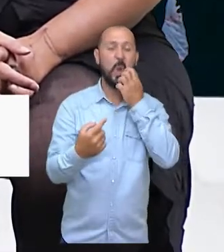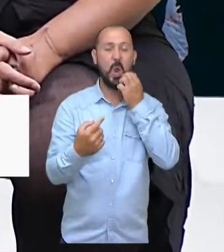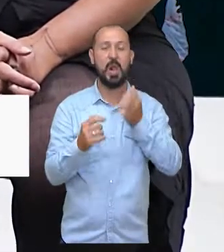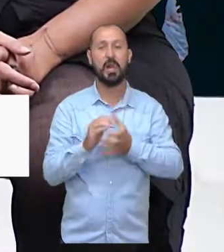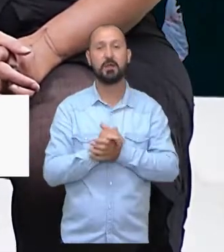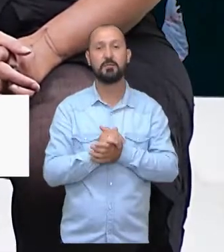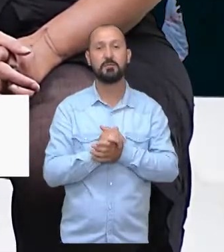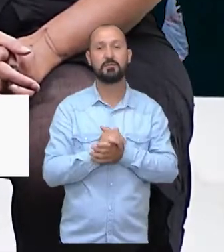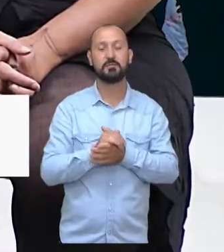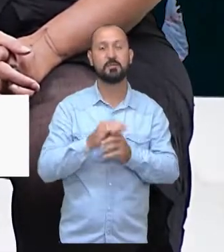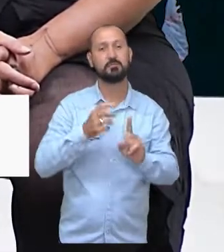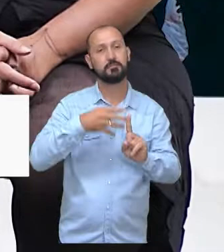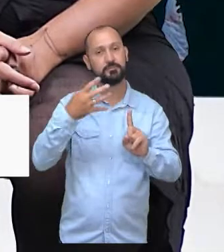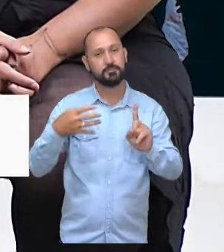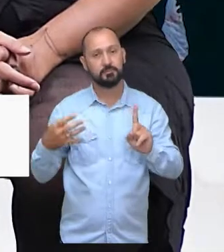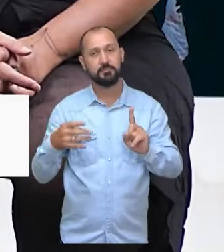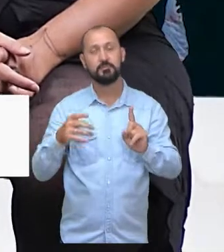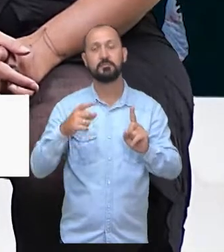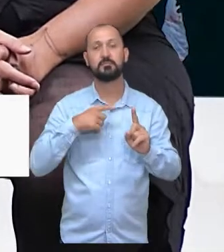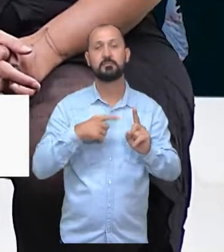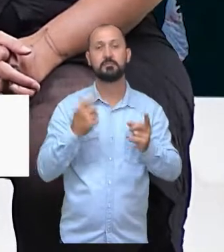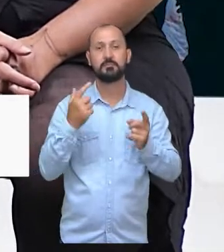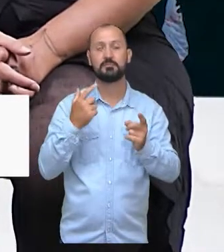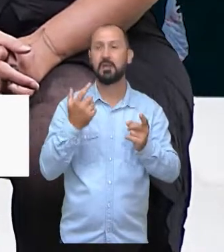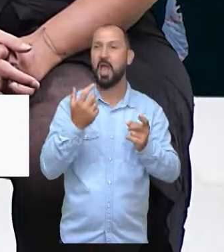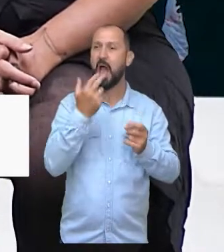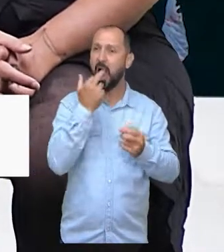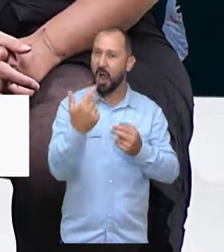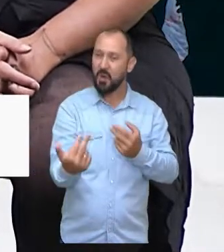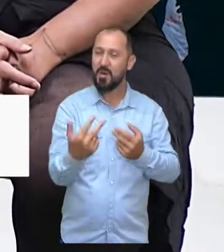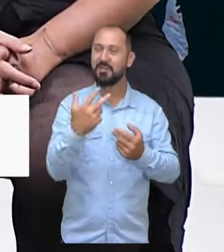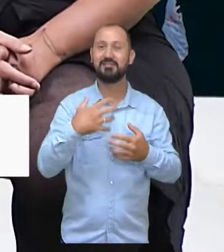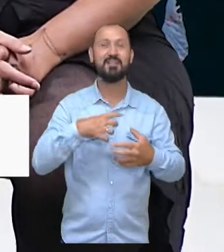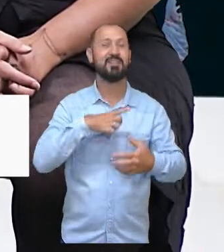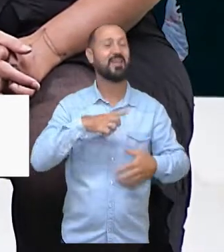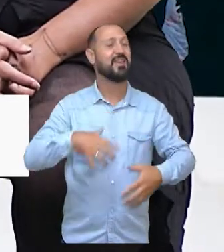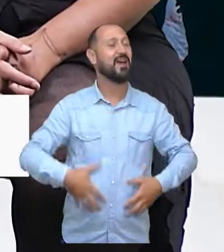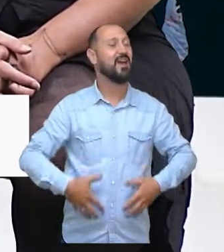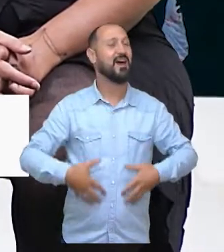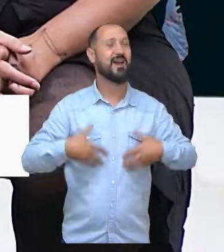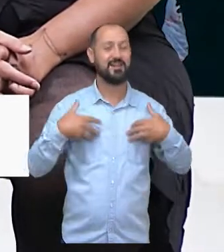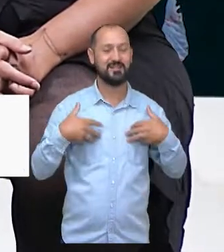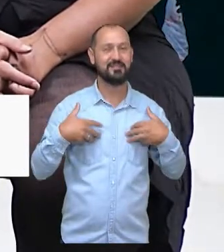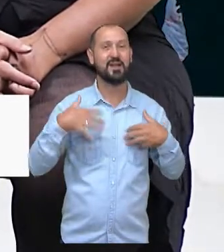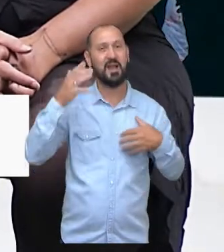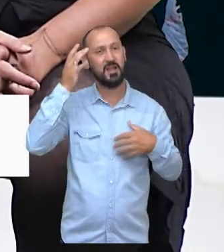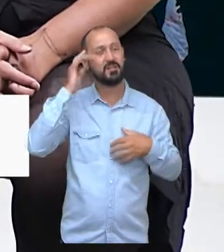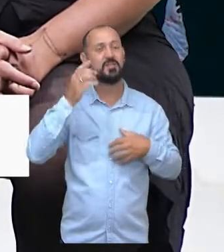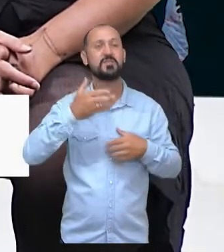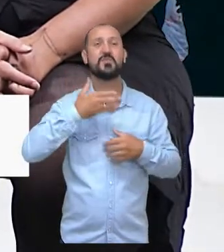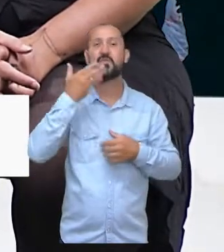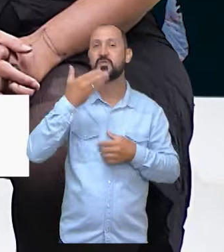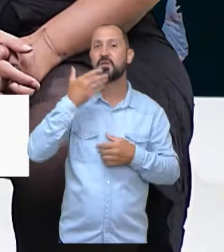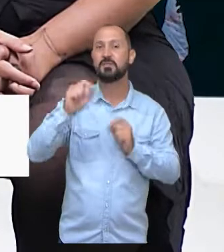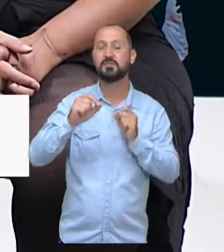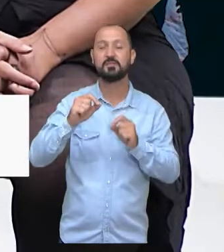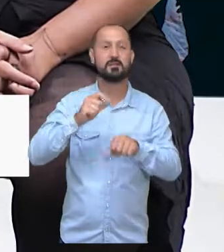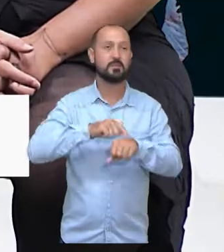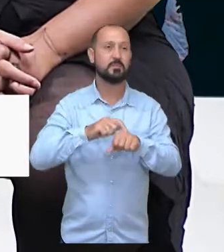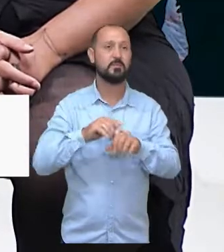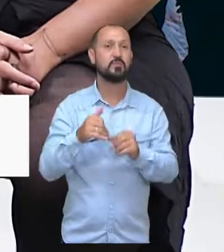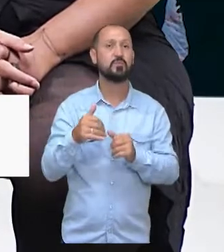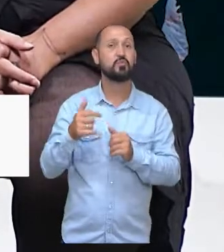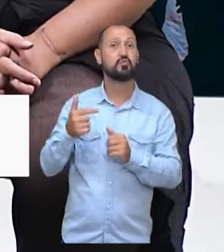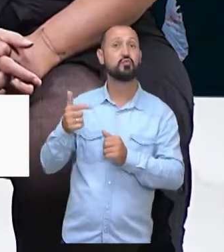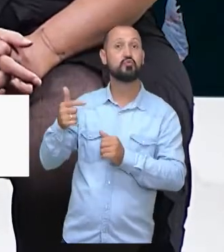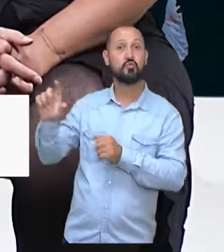LGBT+, elas têm muita cor, né? Muita Sim, alegria. Exato. Você acha que isso também facilita um pouco do encantamento das demais pessoas